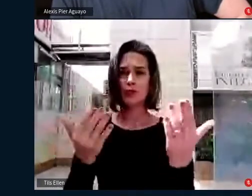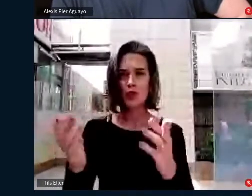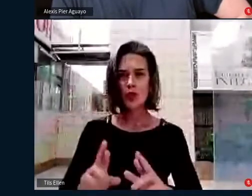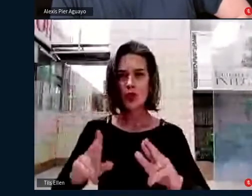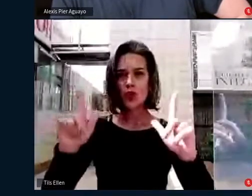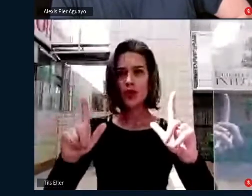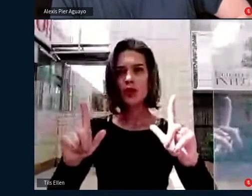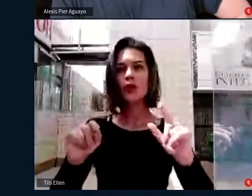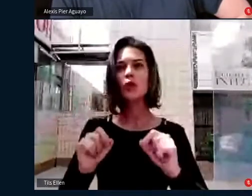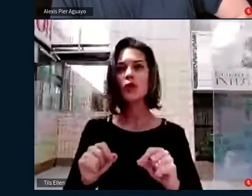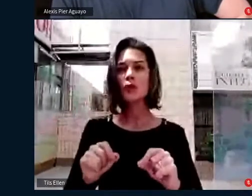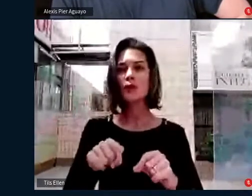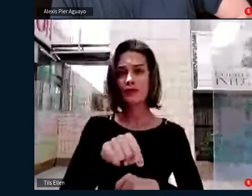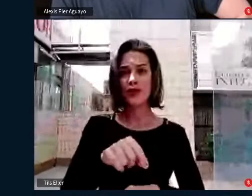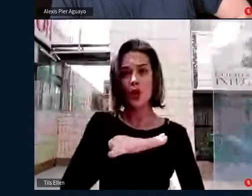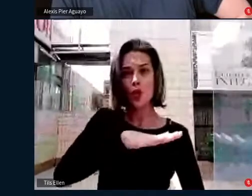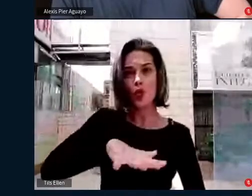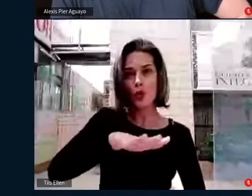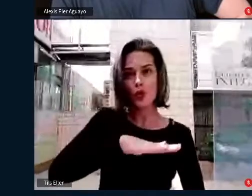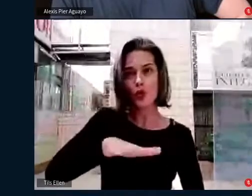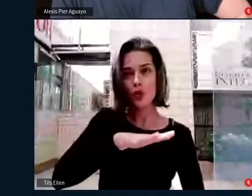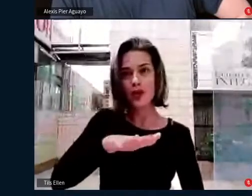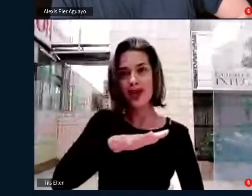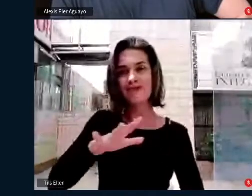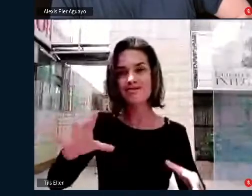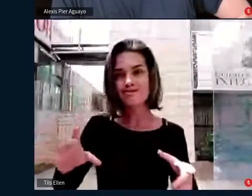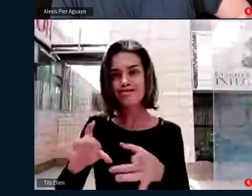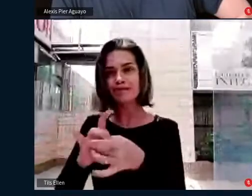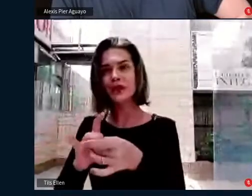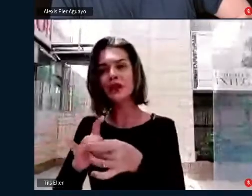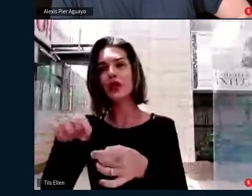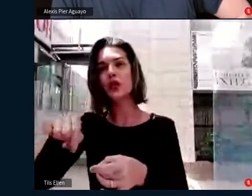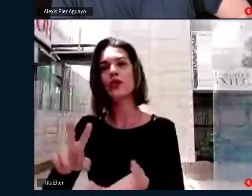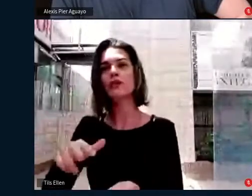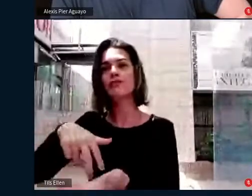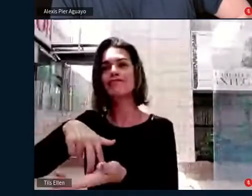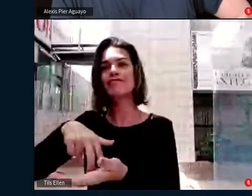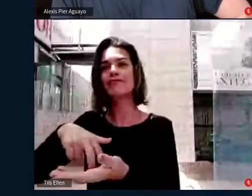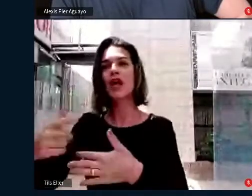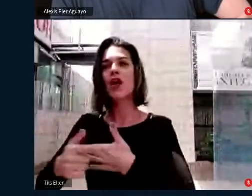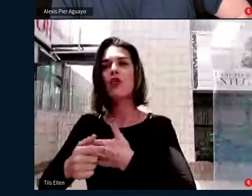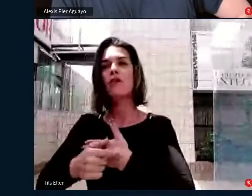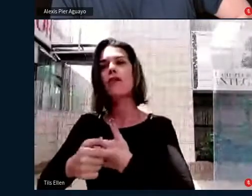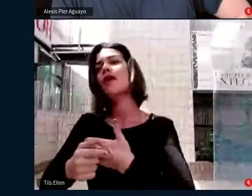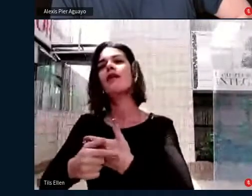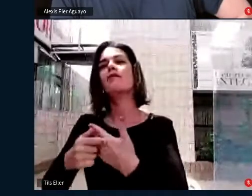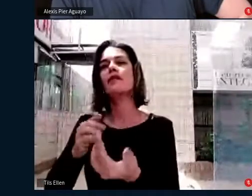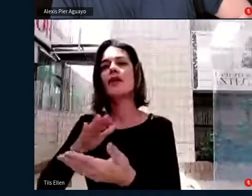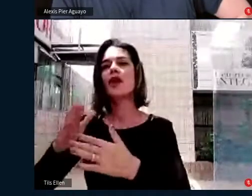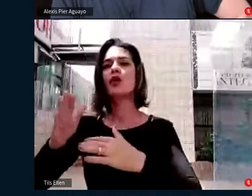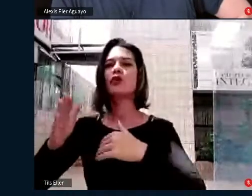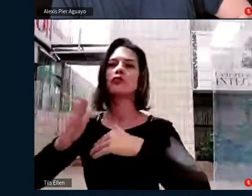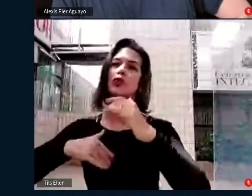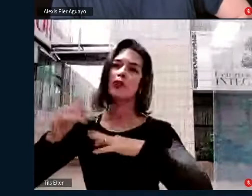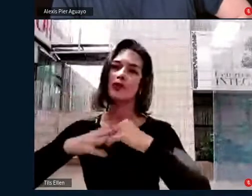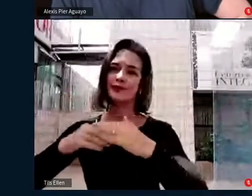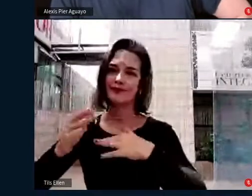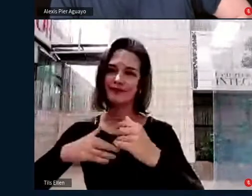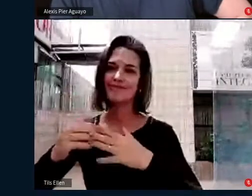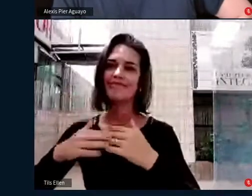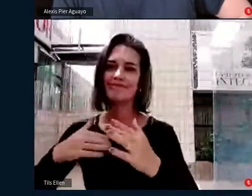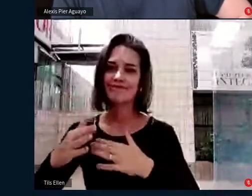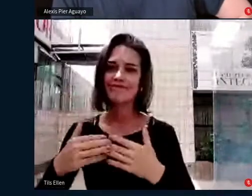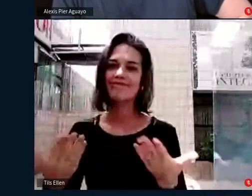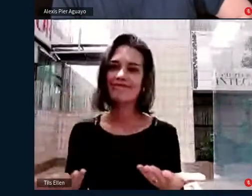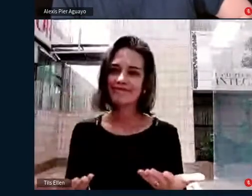origem do campo está completamente intrínseca à experiência profissional. E ele vai citar,